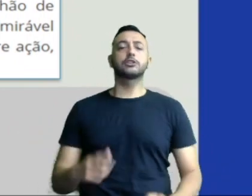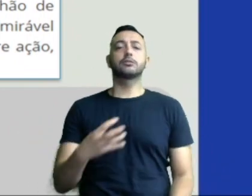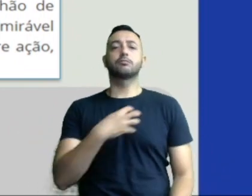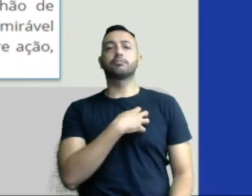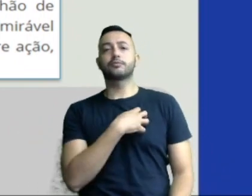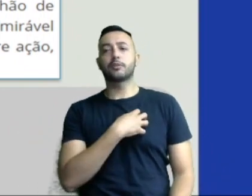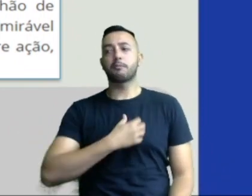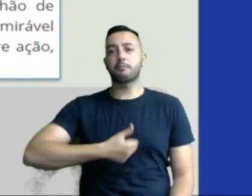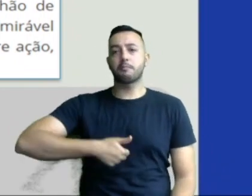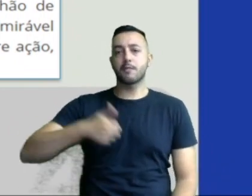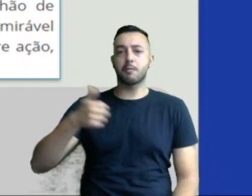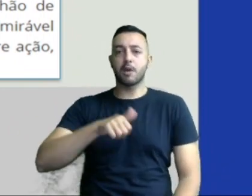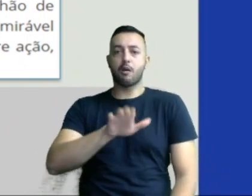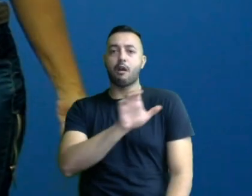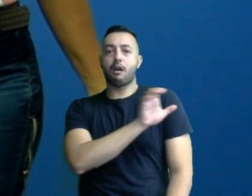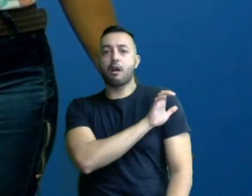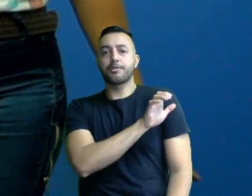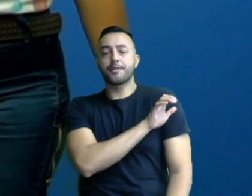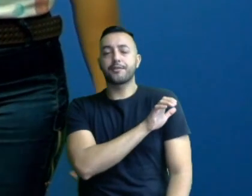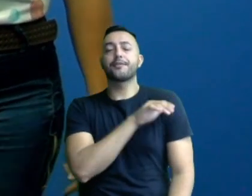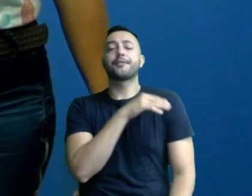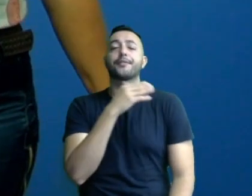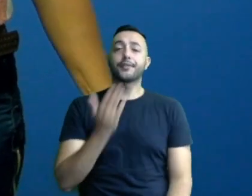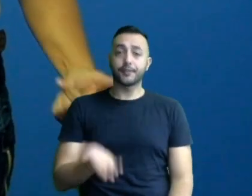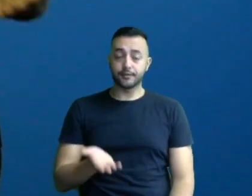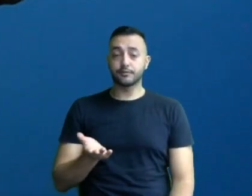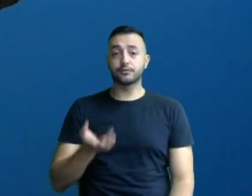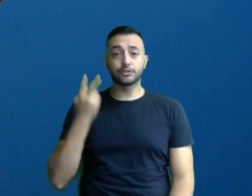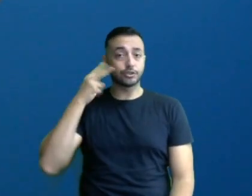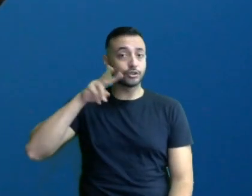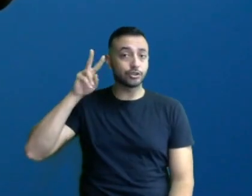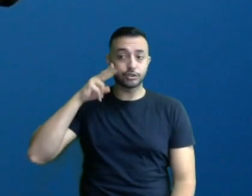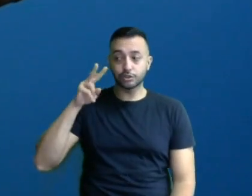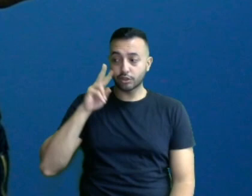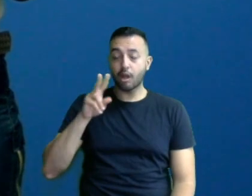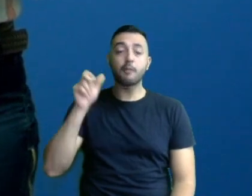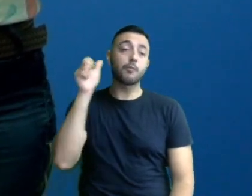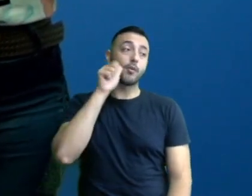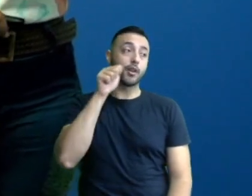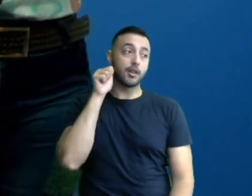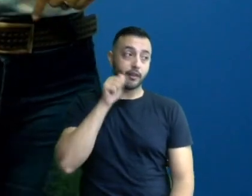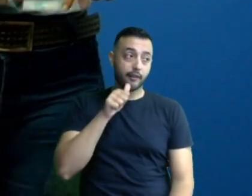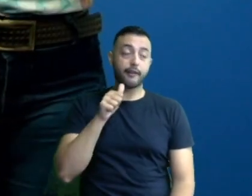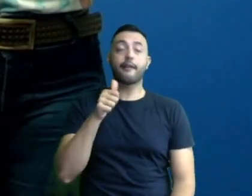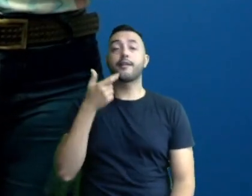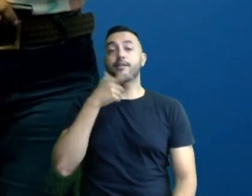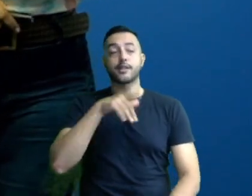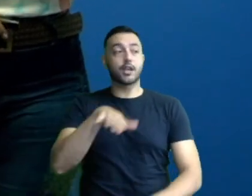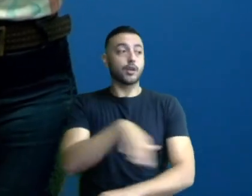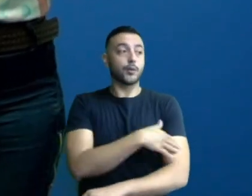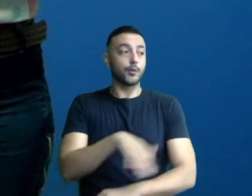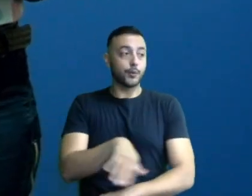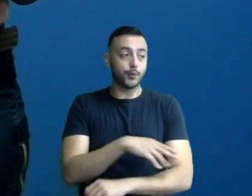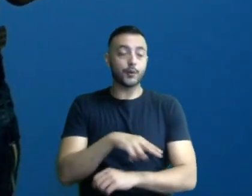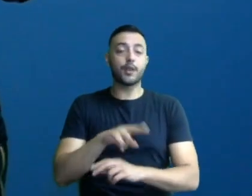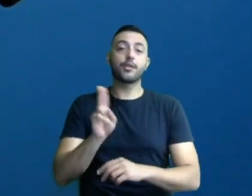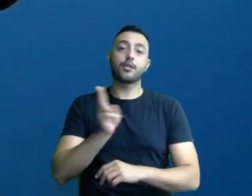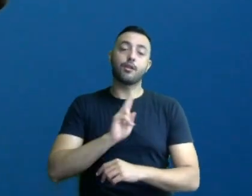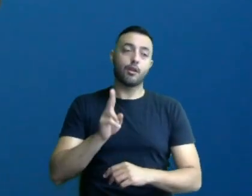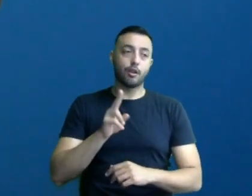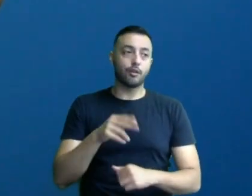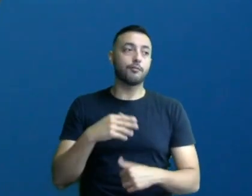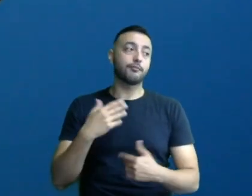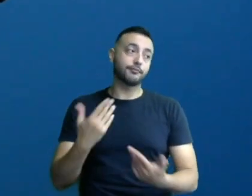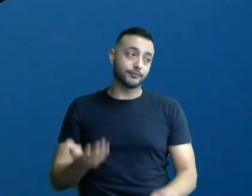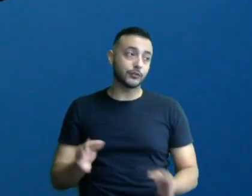primeiro cadete. Então, essa é a história, né, da mulher que dá nome à Avenida Mariana Malha.